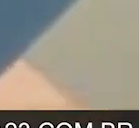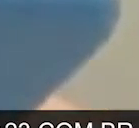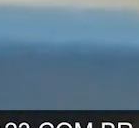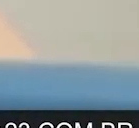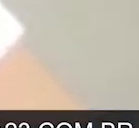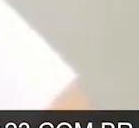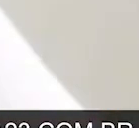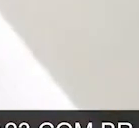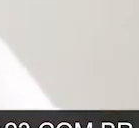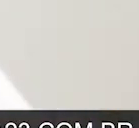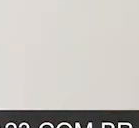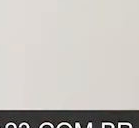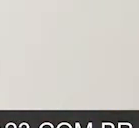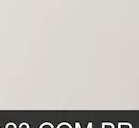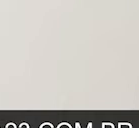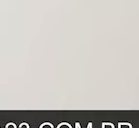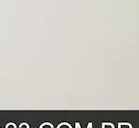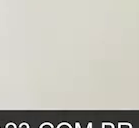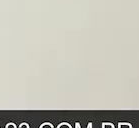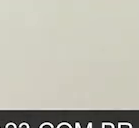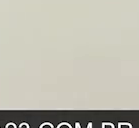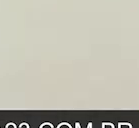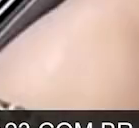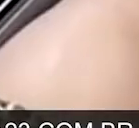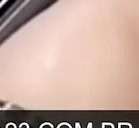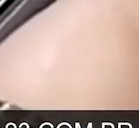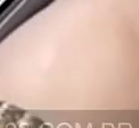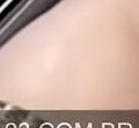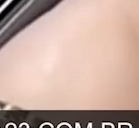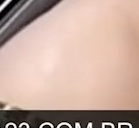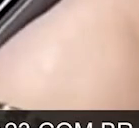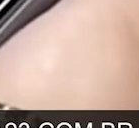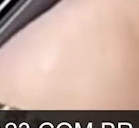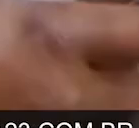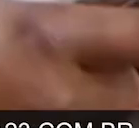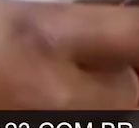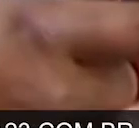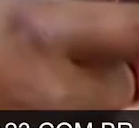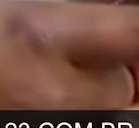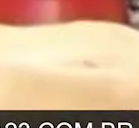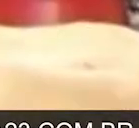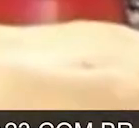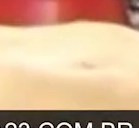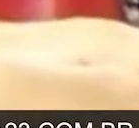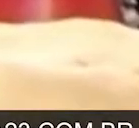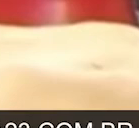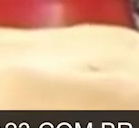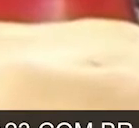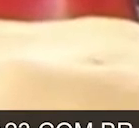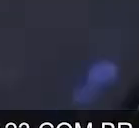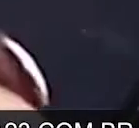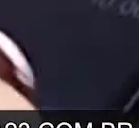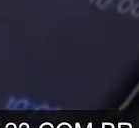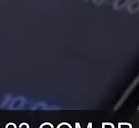redes sociais para se divertir, mas em grande parte também para ganhar dinheiro com negócios. E os bandidos estão